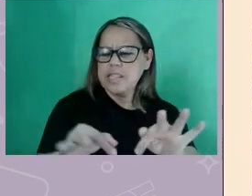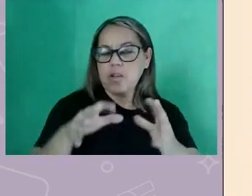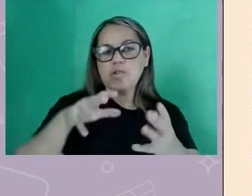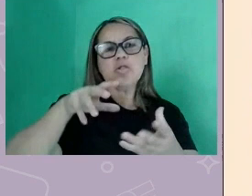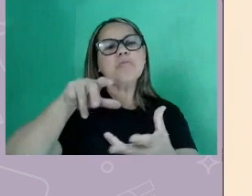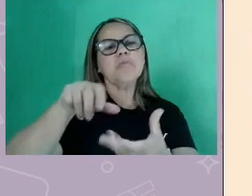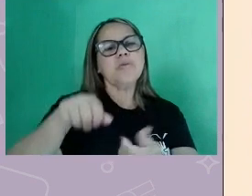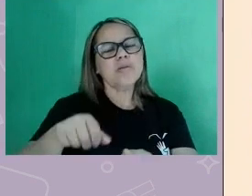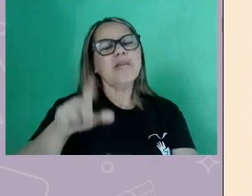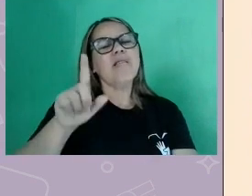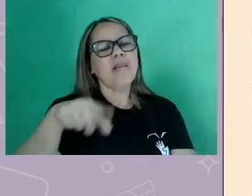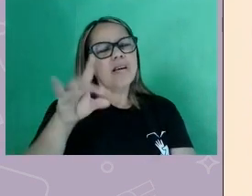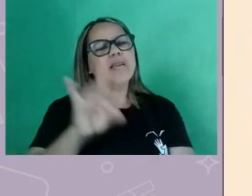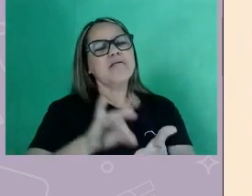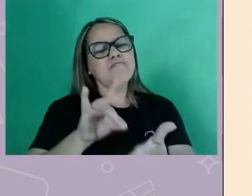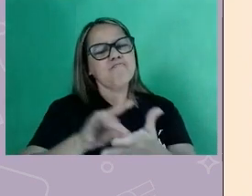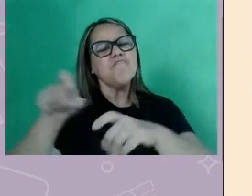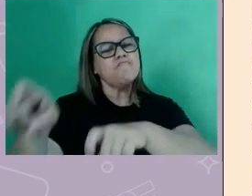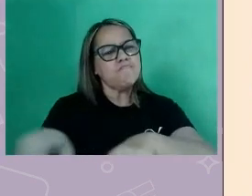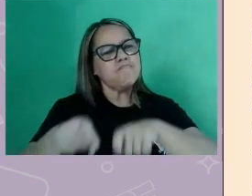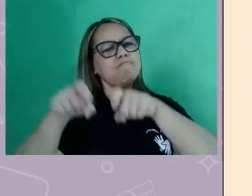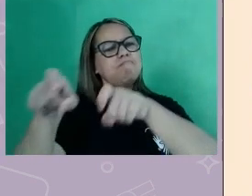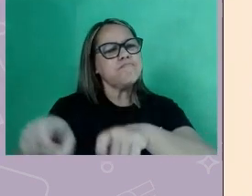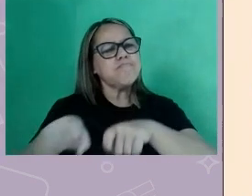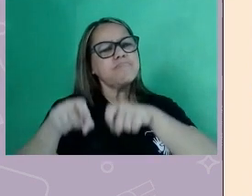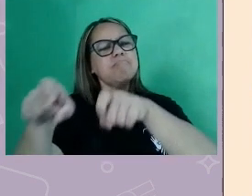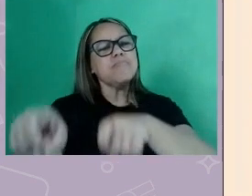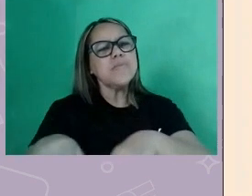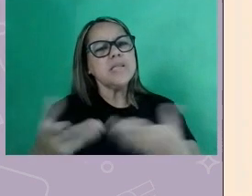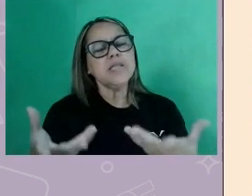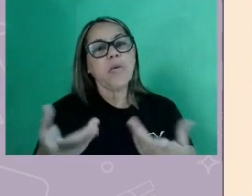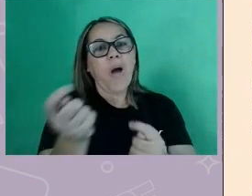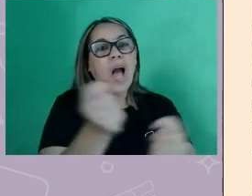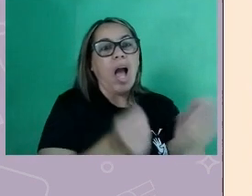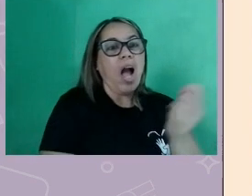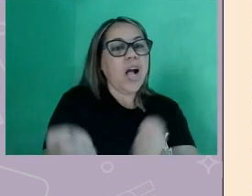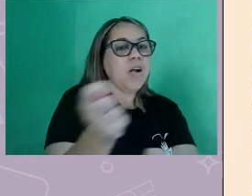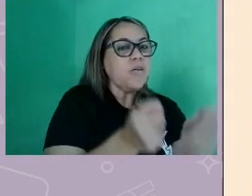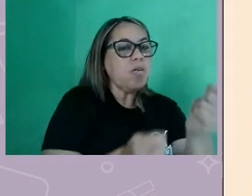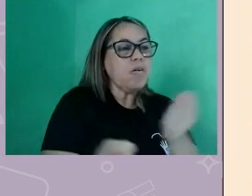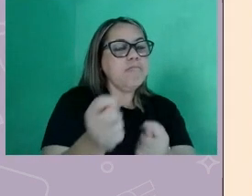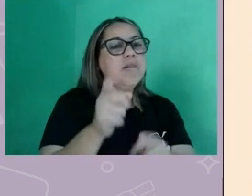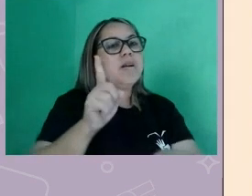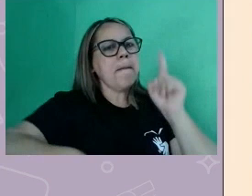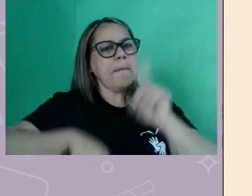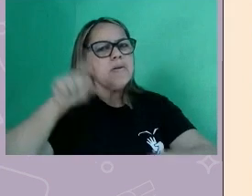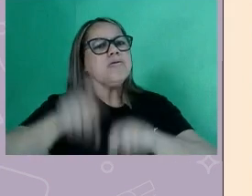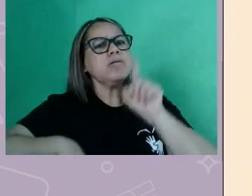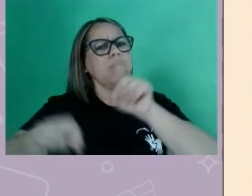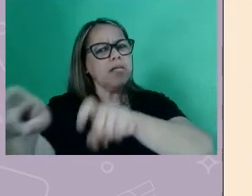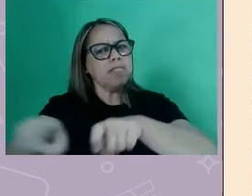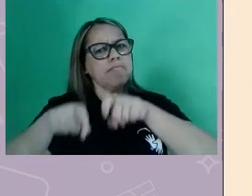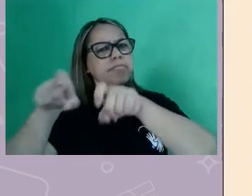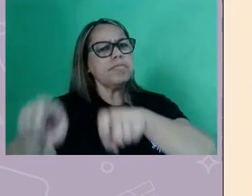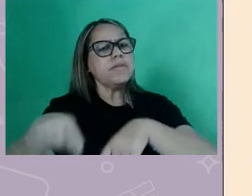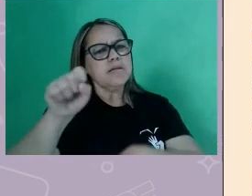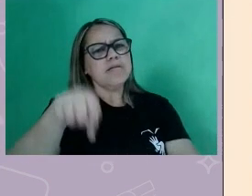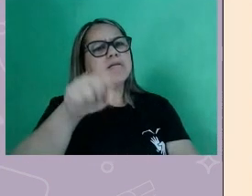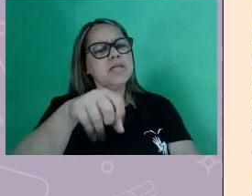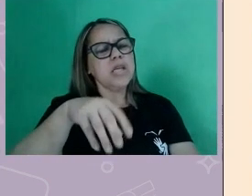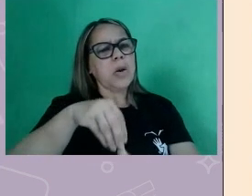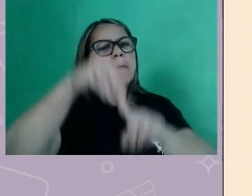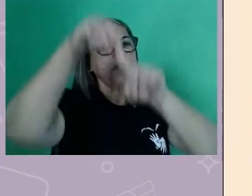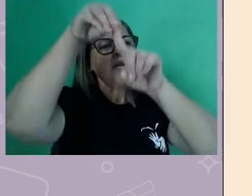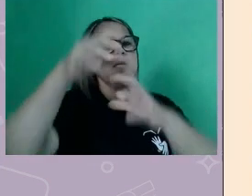era essencialmente agrário quer dizer que a economia girava em torno da produção agrícola era o principal